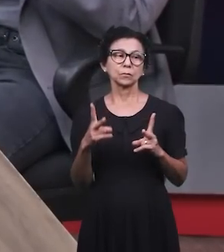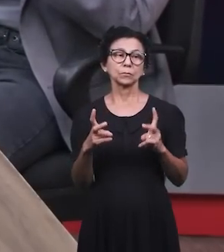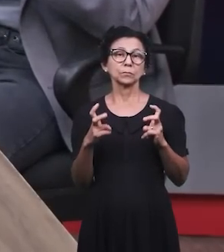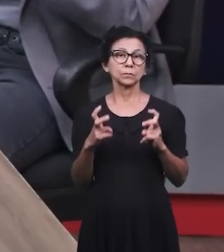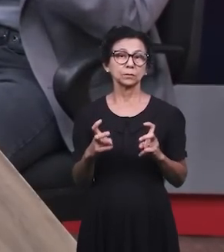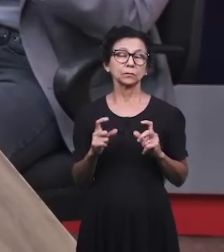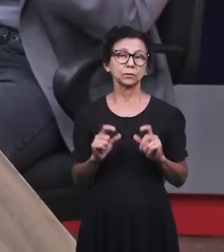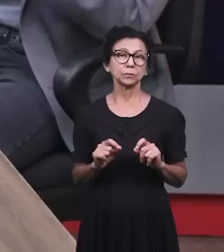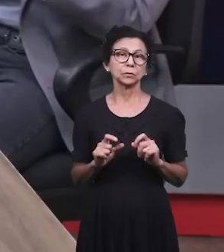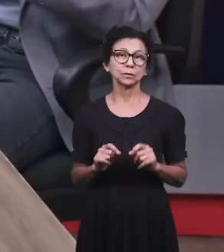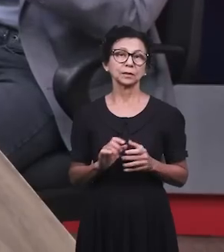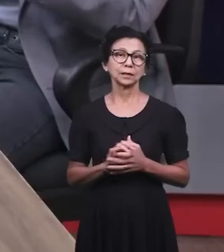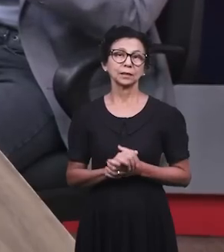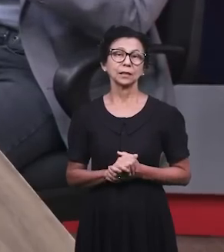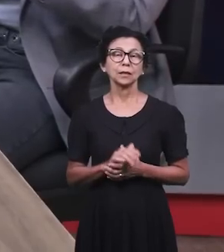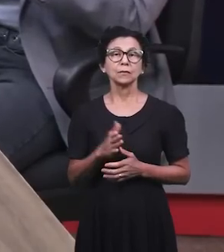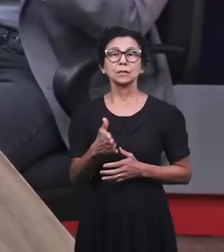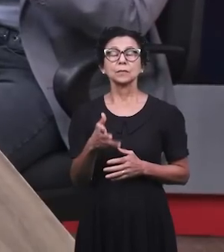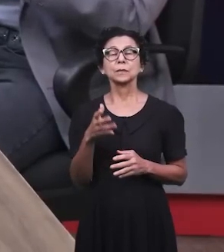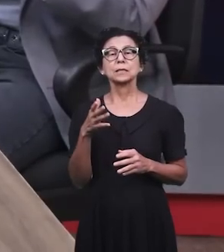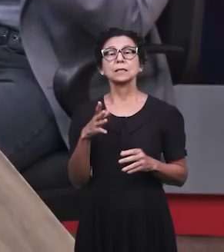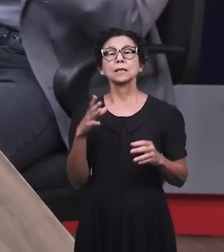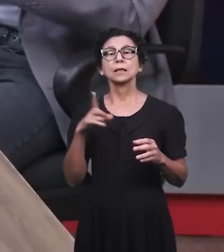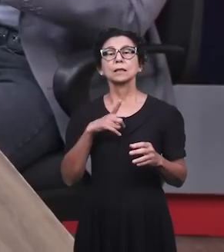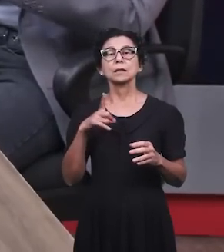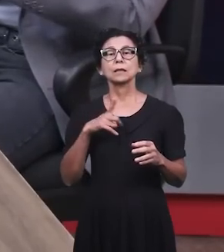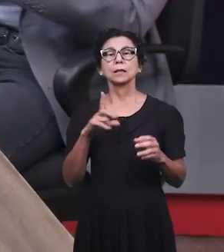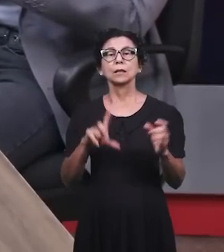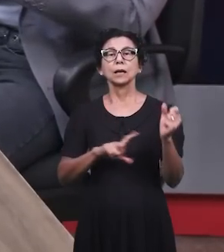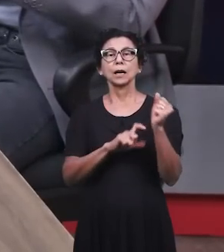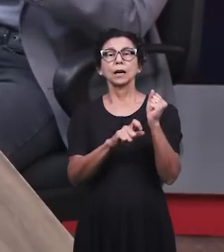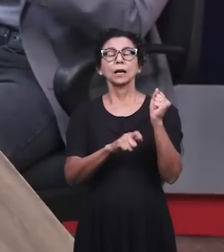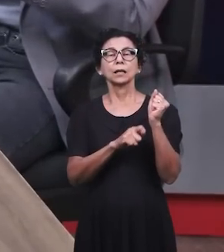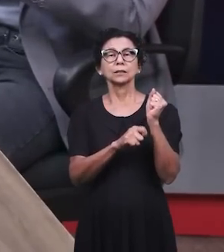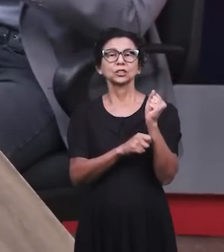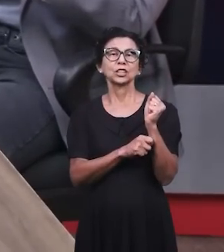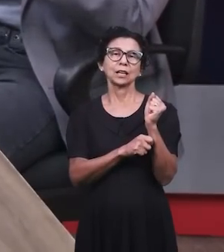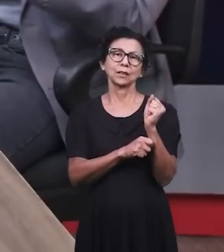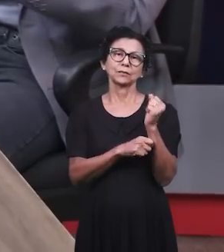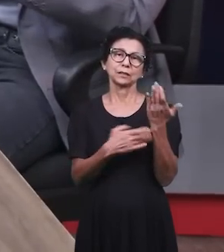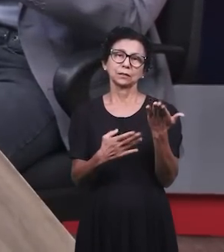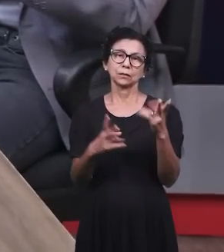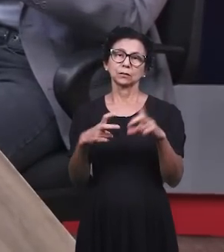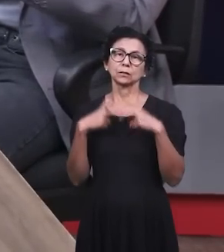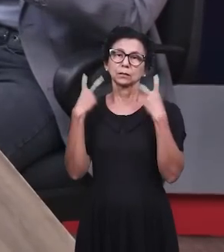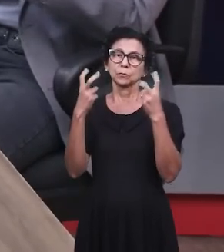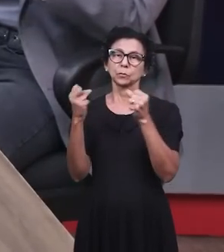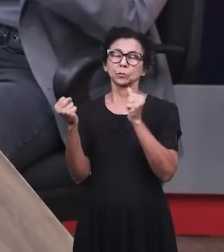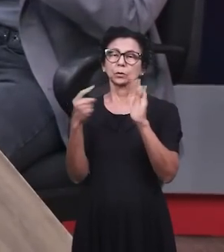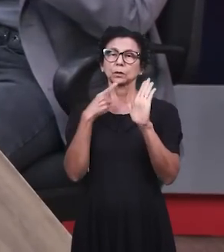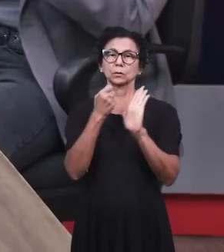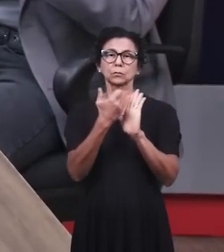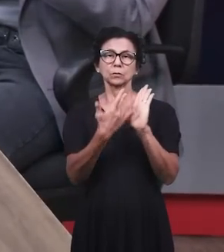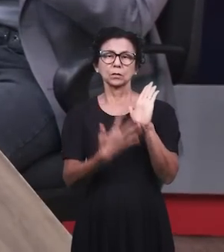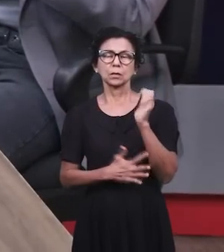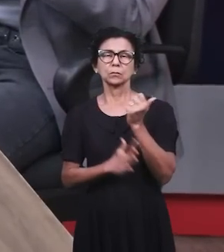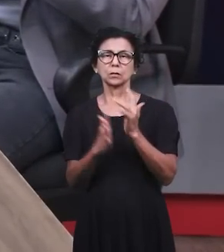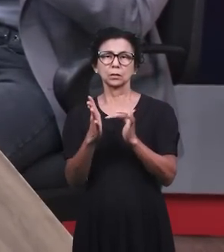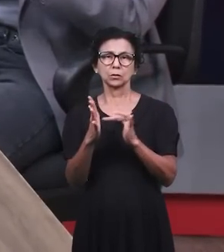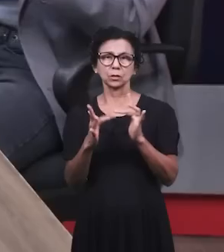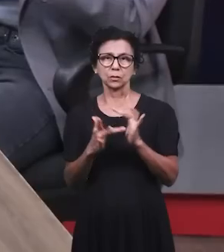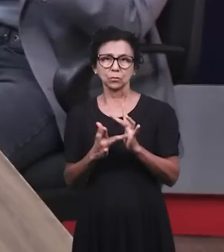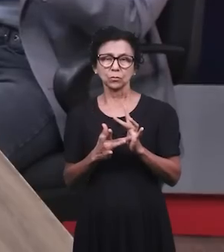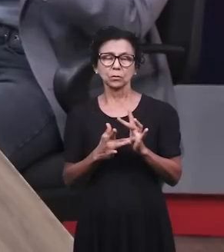gente tem acesso à chave, é o que o clamor pelo sangue de Jesus e acesso a mistérios que o mundo ele não